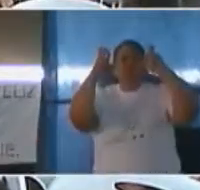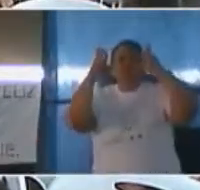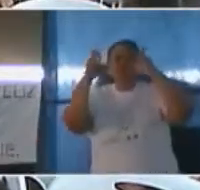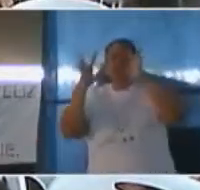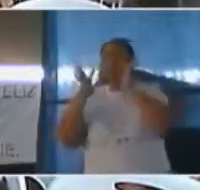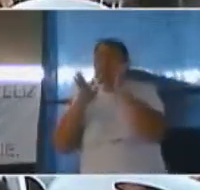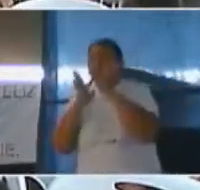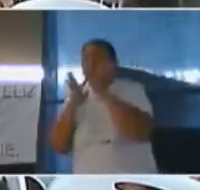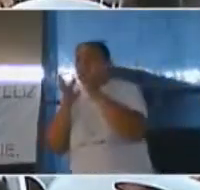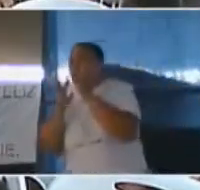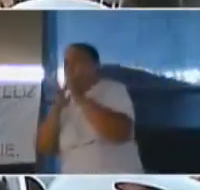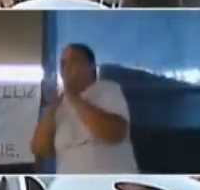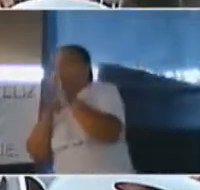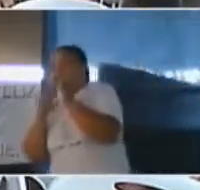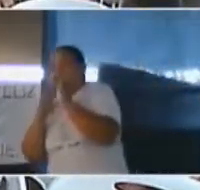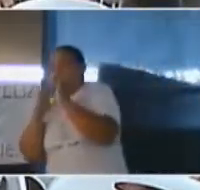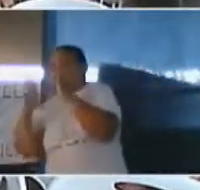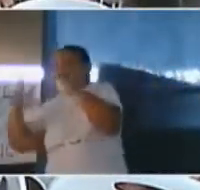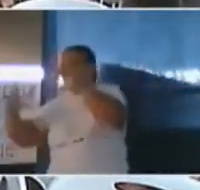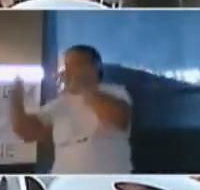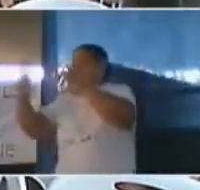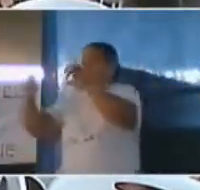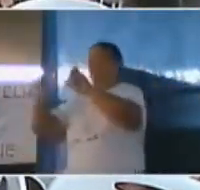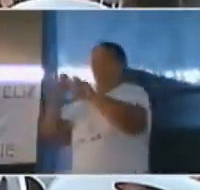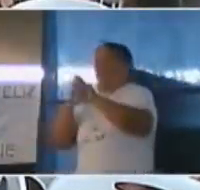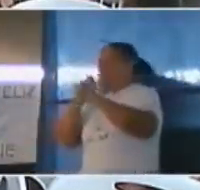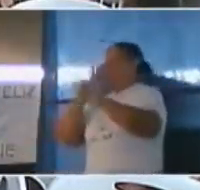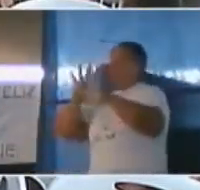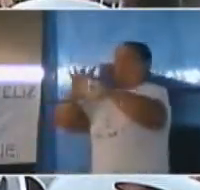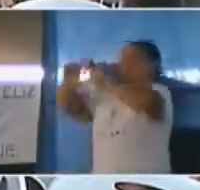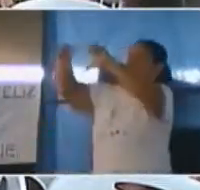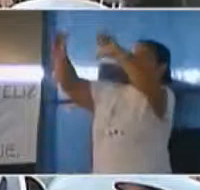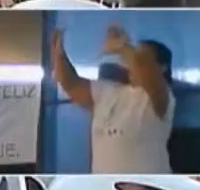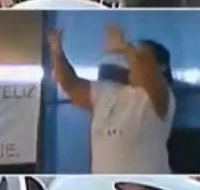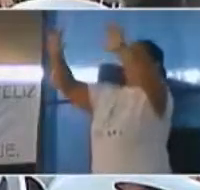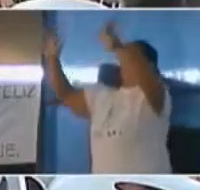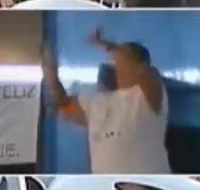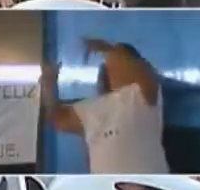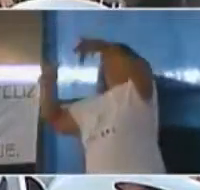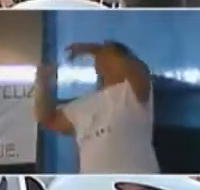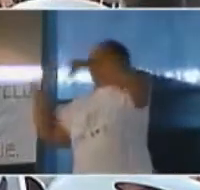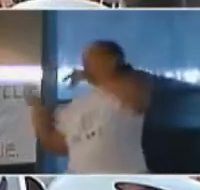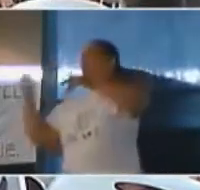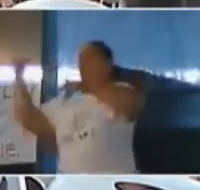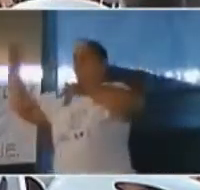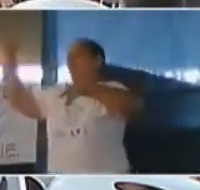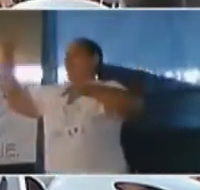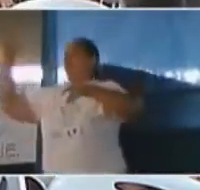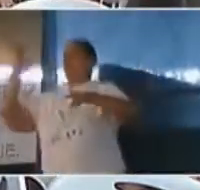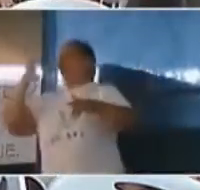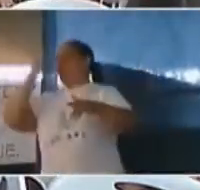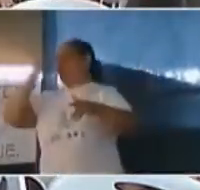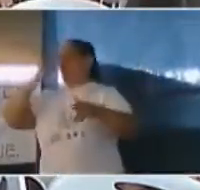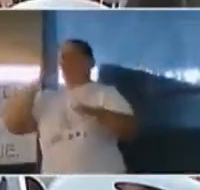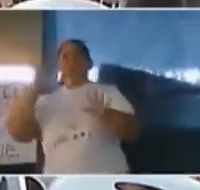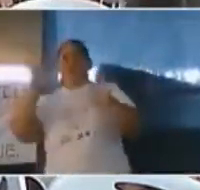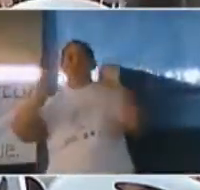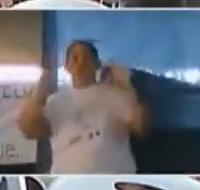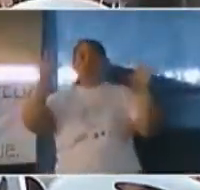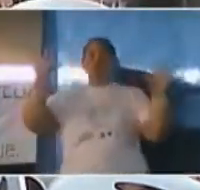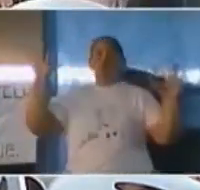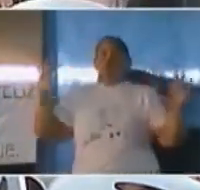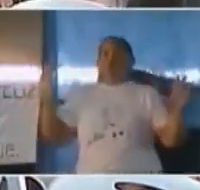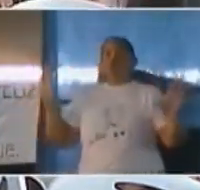Facebook, tem gritos de solidão, tem gritos de angústia, tem gritos